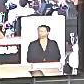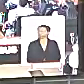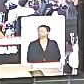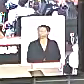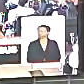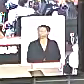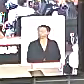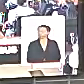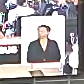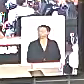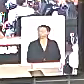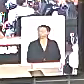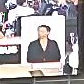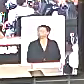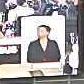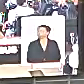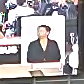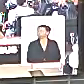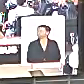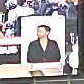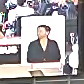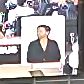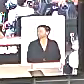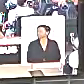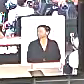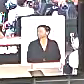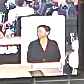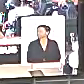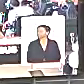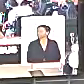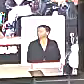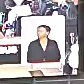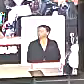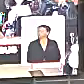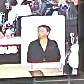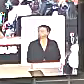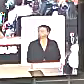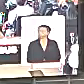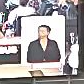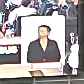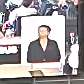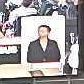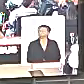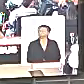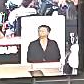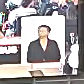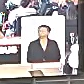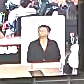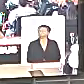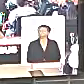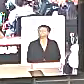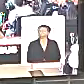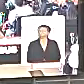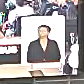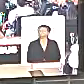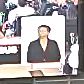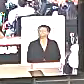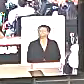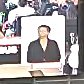Tá bom então mas a gente a gente faz a leitura deles né bom